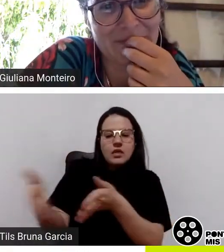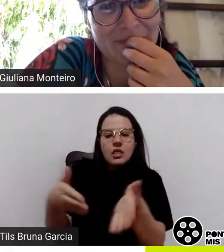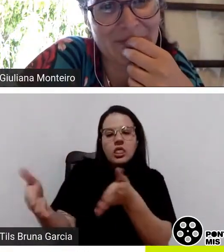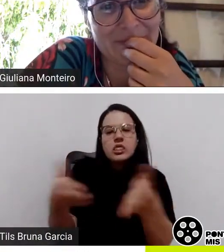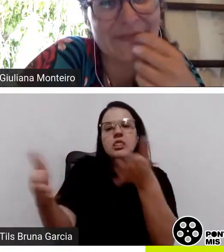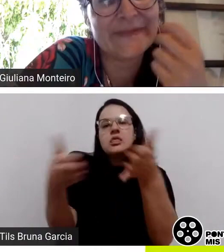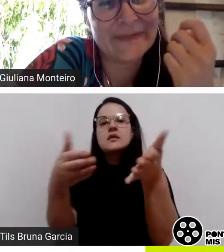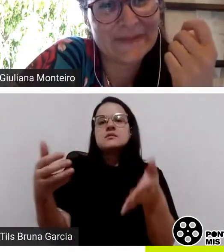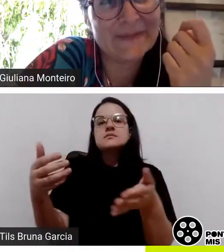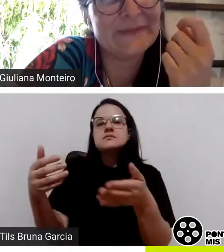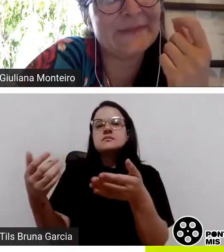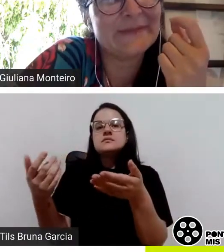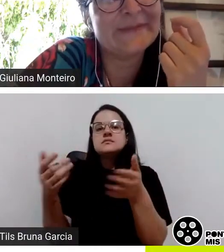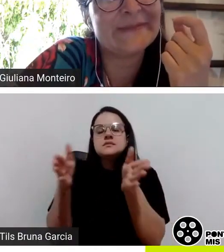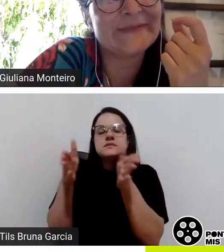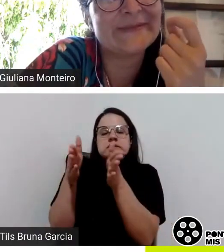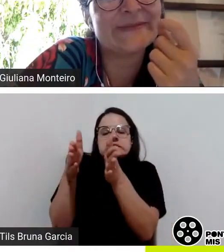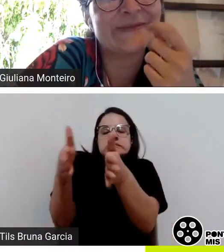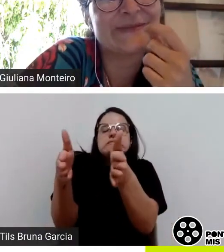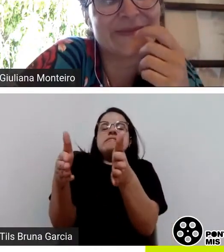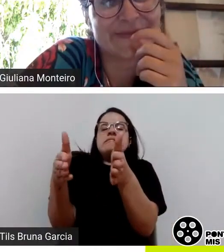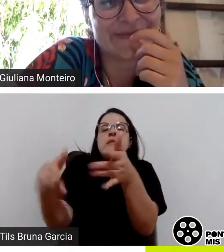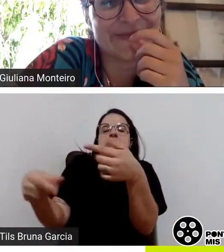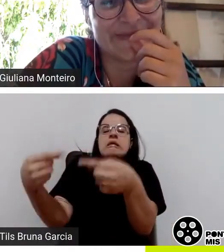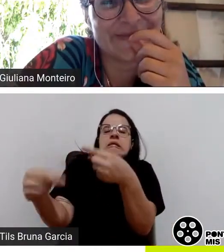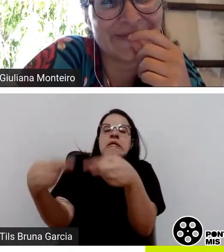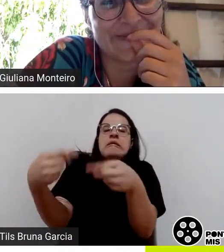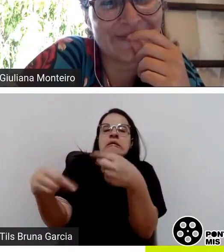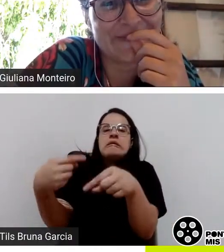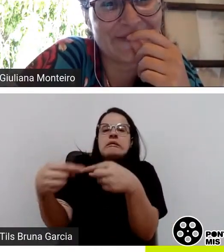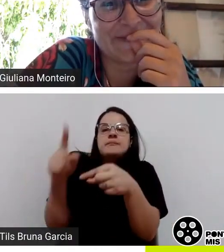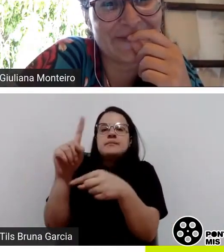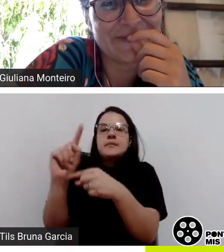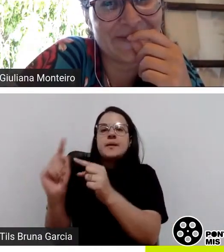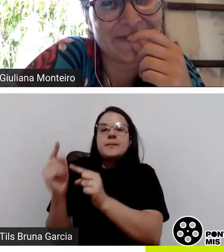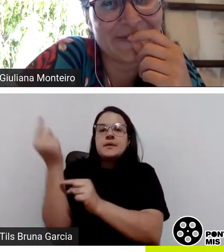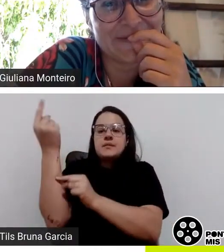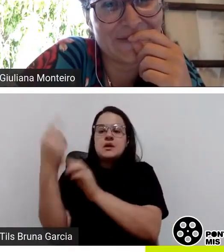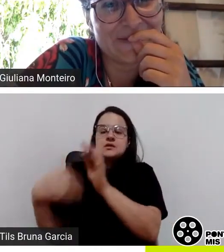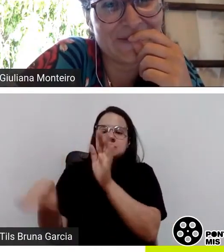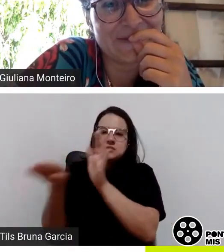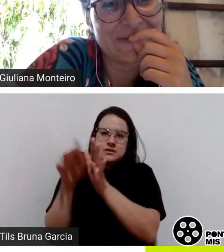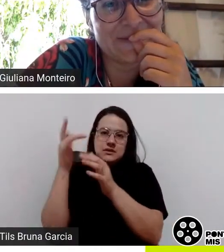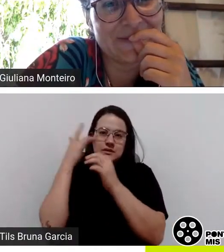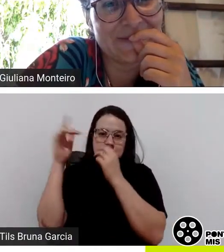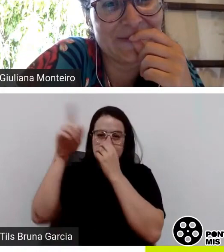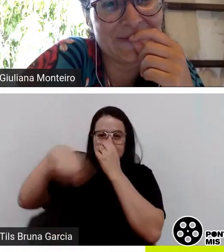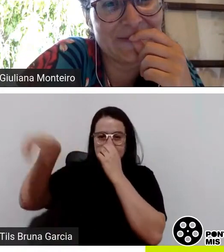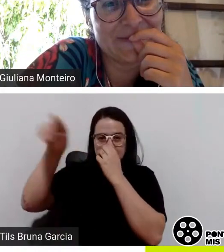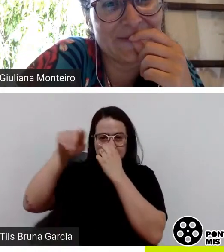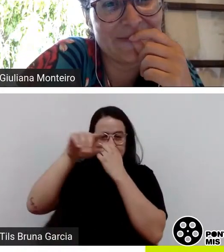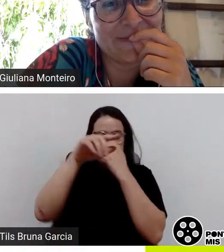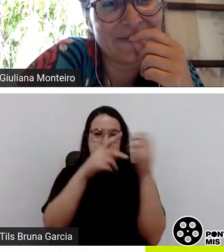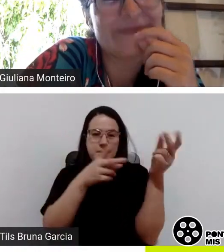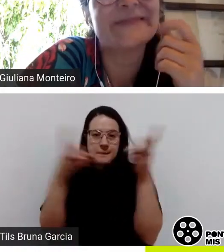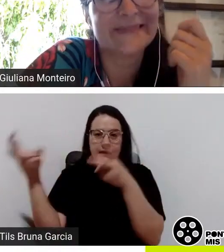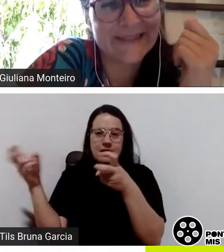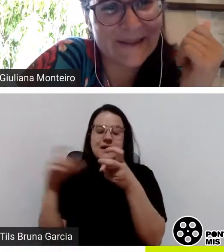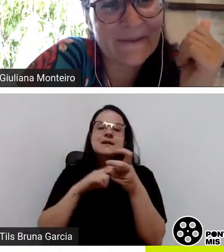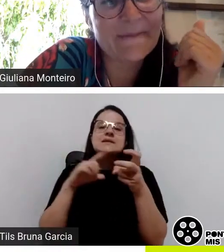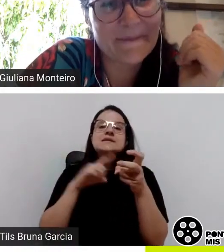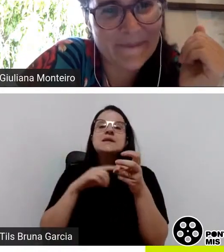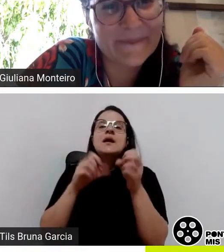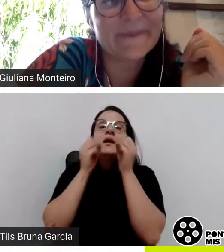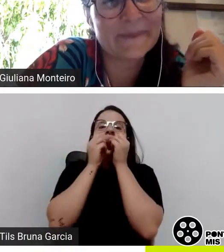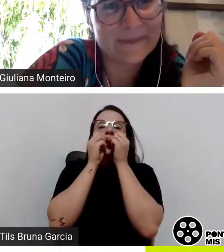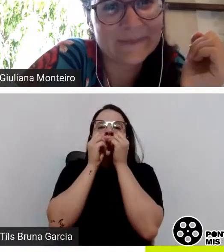quase um curtinha, solto, assim, né? Aquele take primeiro que eles chegam, não sei se vocês repararam, que viu o filme, que sai fumaça na boca